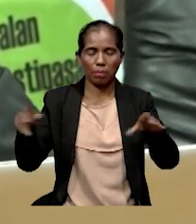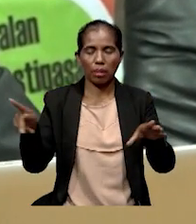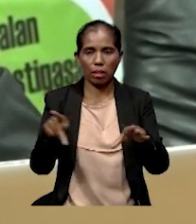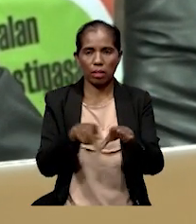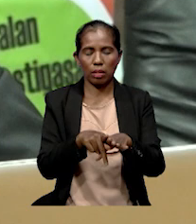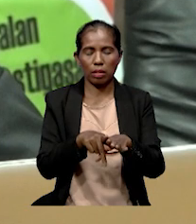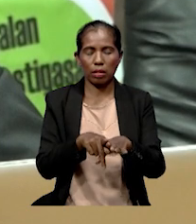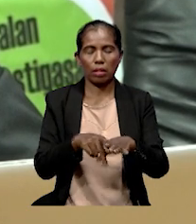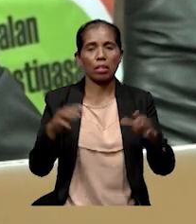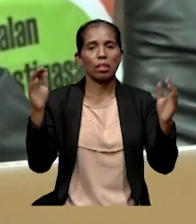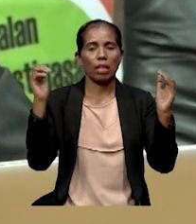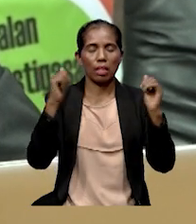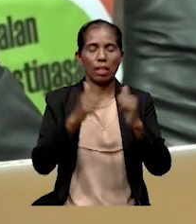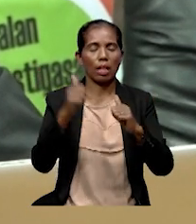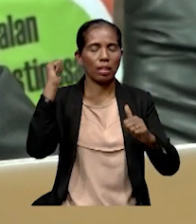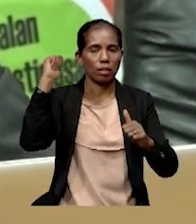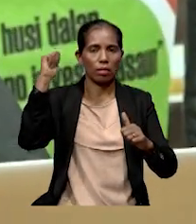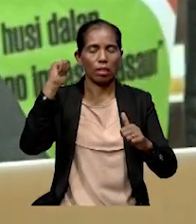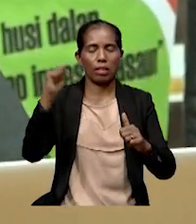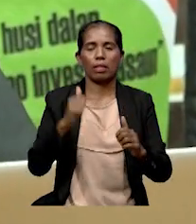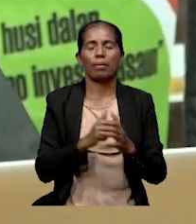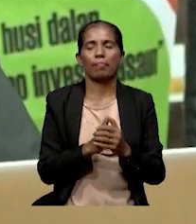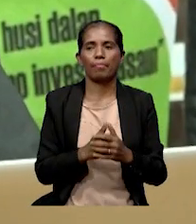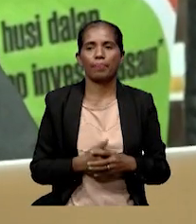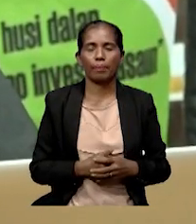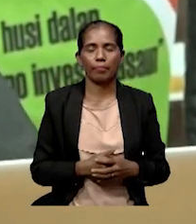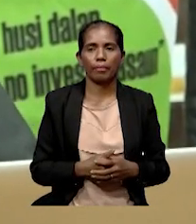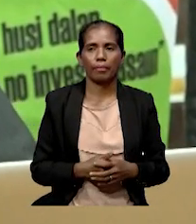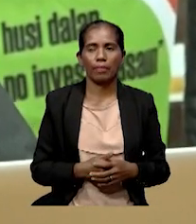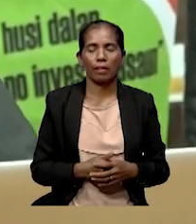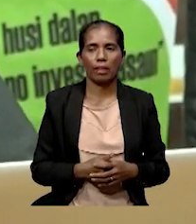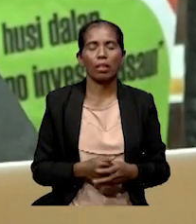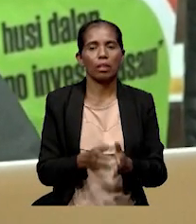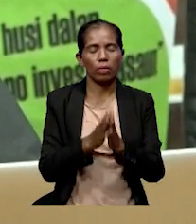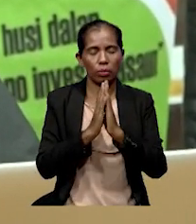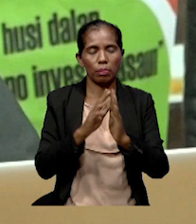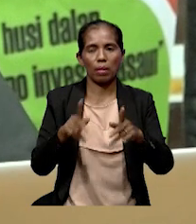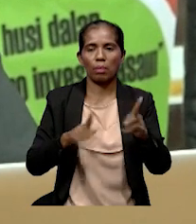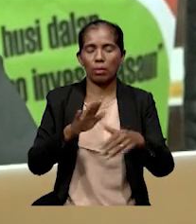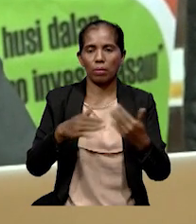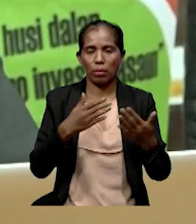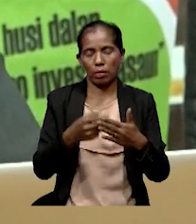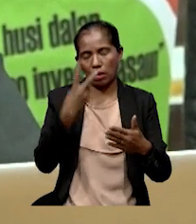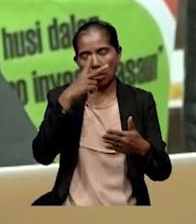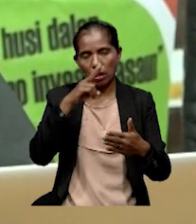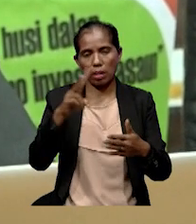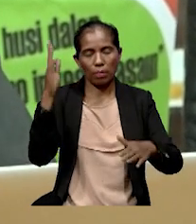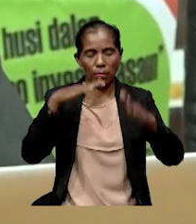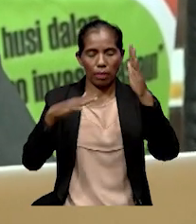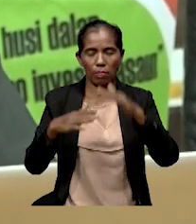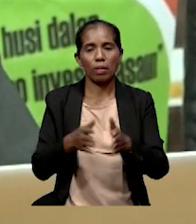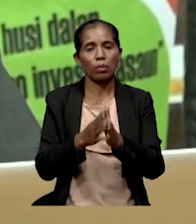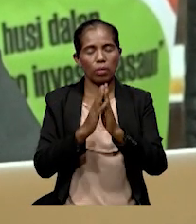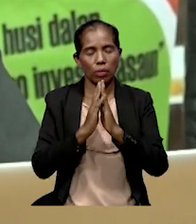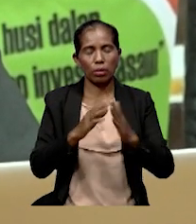comícios ca ia atividades campanha eleitoral ida ne. Nune komisaru nemos husu ba entidade hotu ho de re asunto ne no husu ba